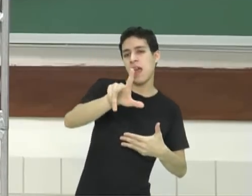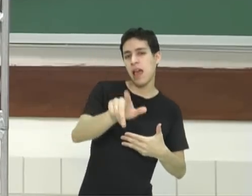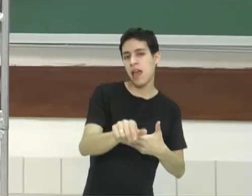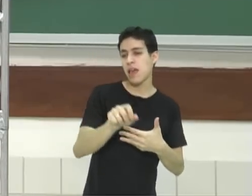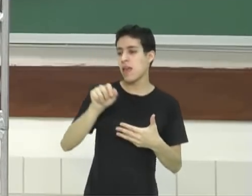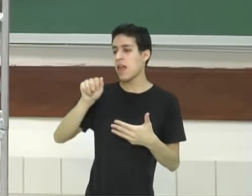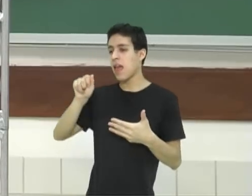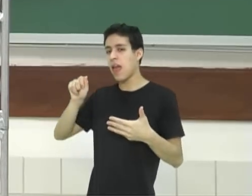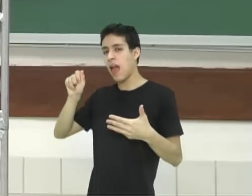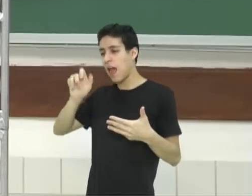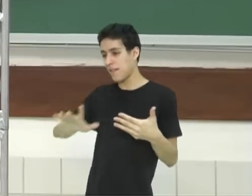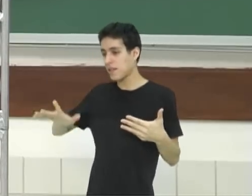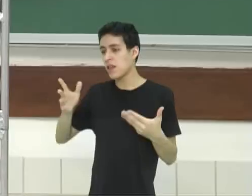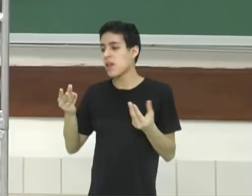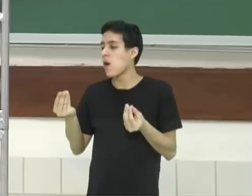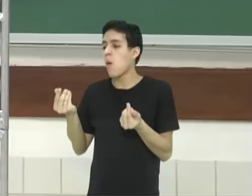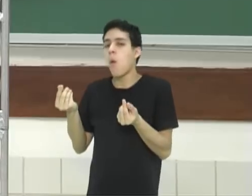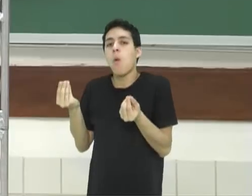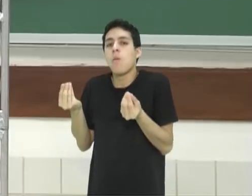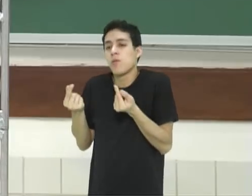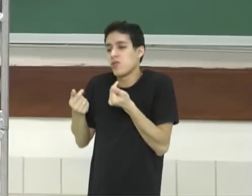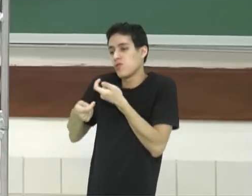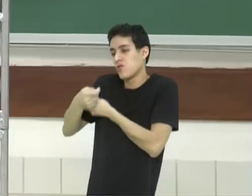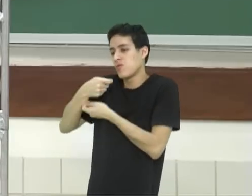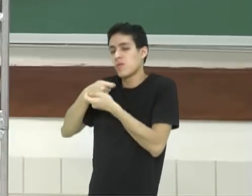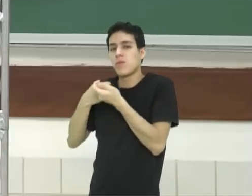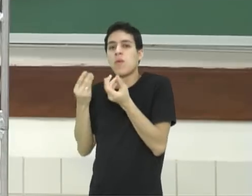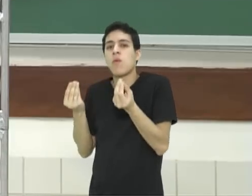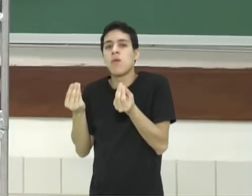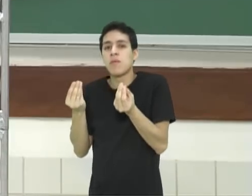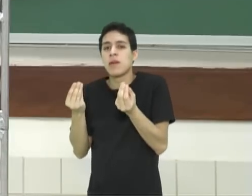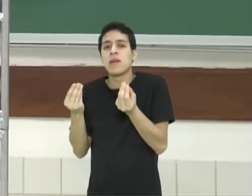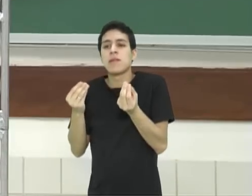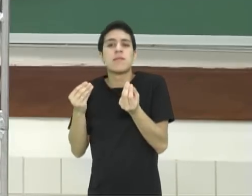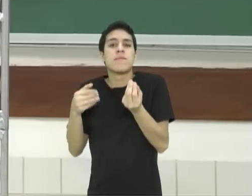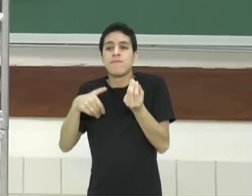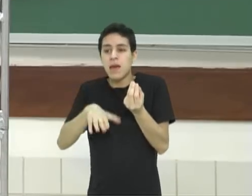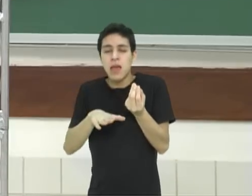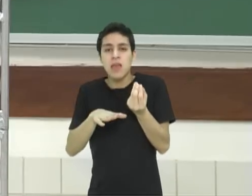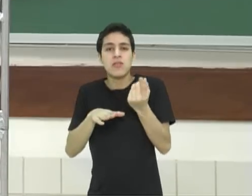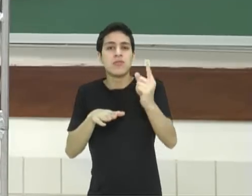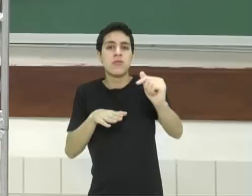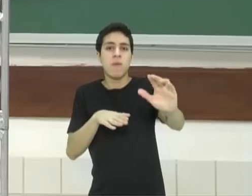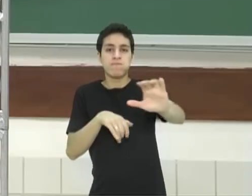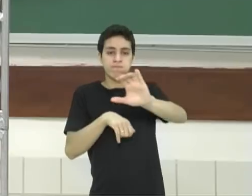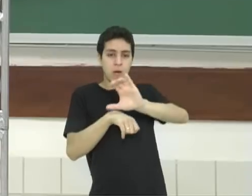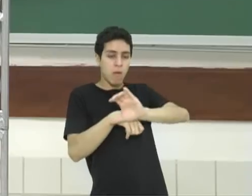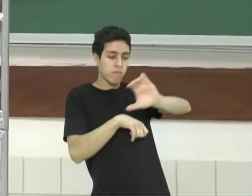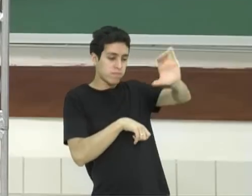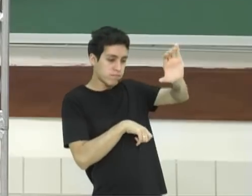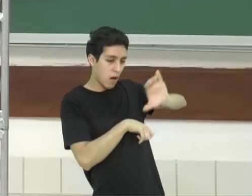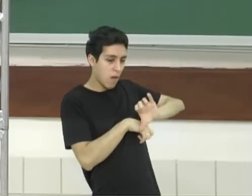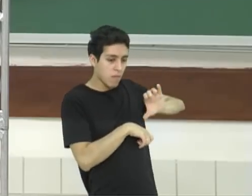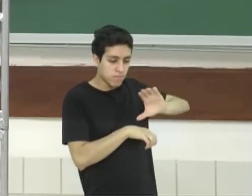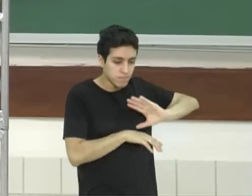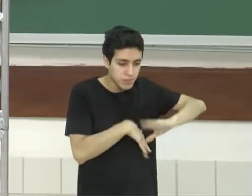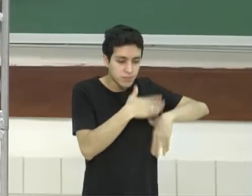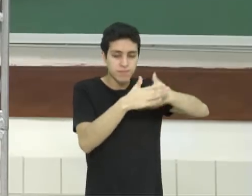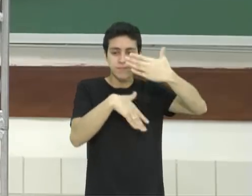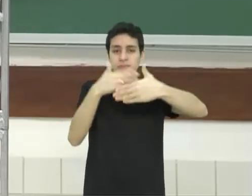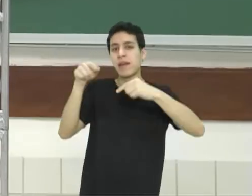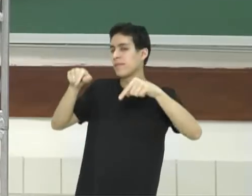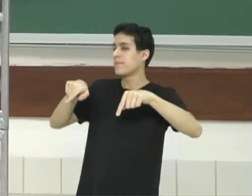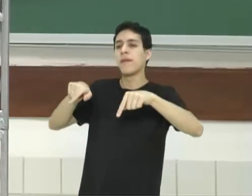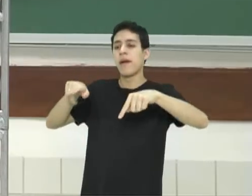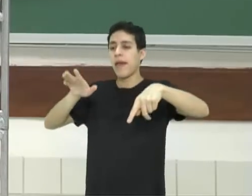que desenvolvem a sua economia quase que na sua totalidade de investimentos externos, né?